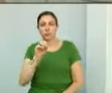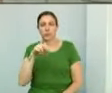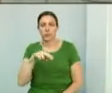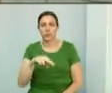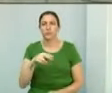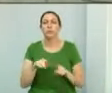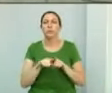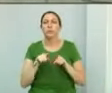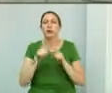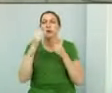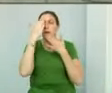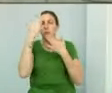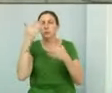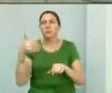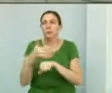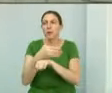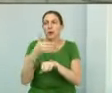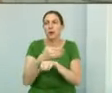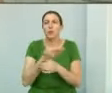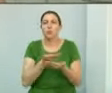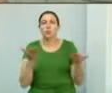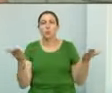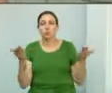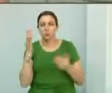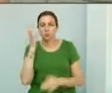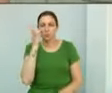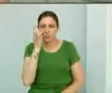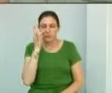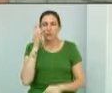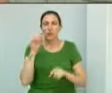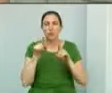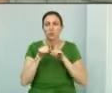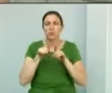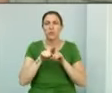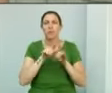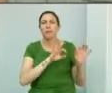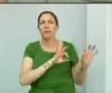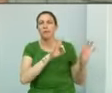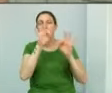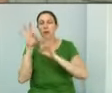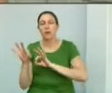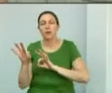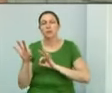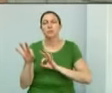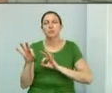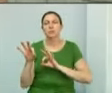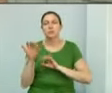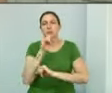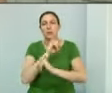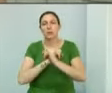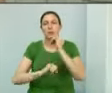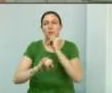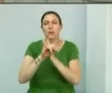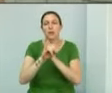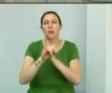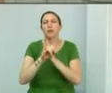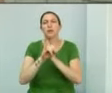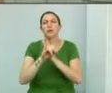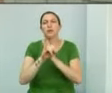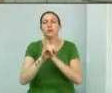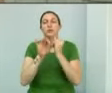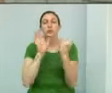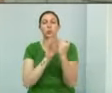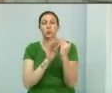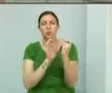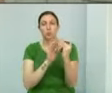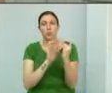de todos aqui no plenário da Câmara de Vereadores e também a quem nos acompanha de forma virtual pelo canal do